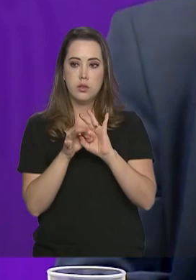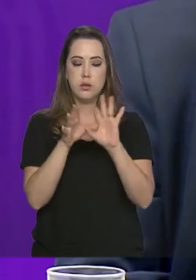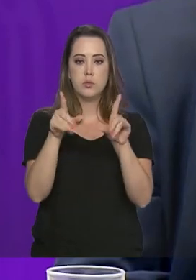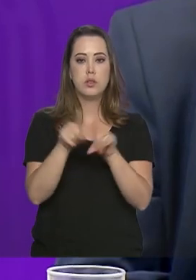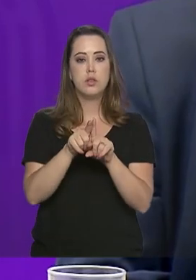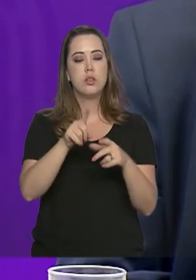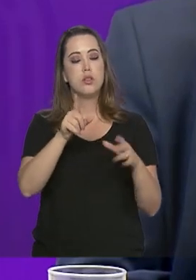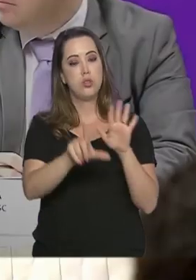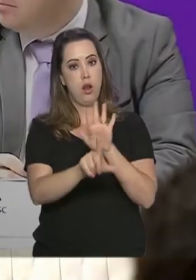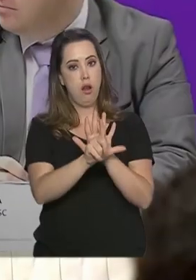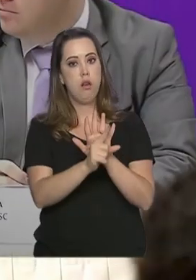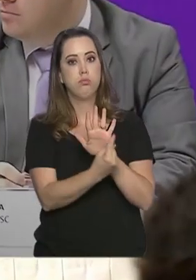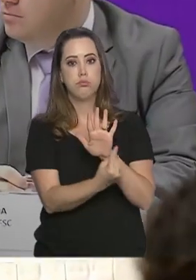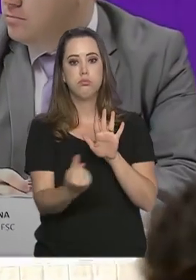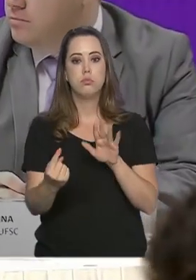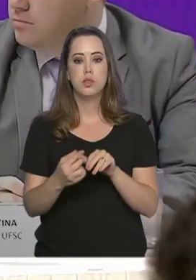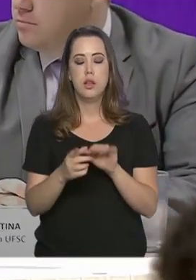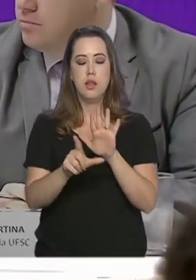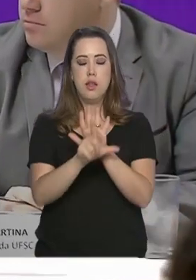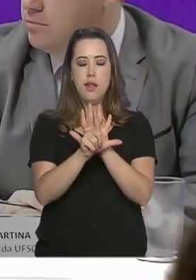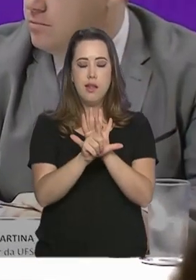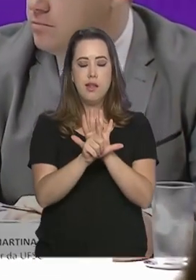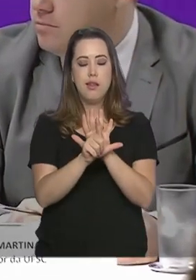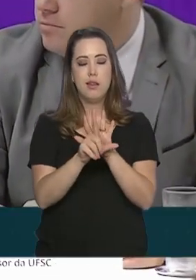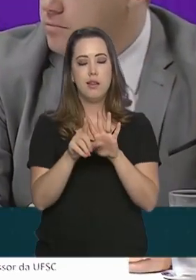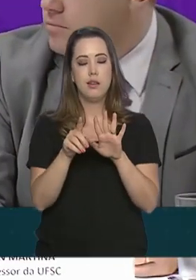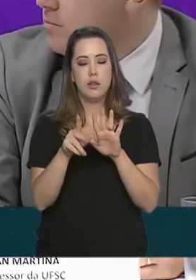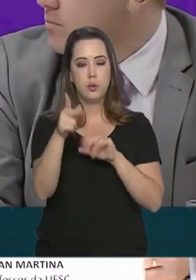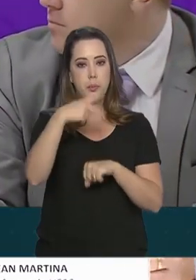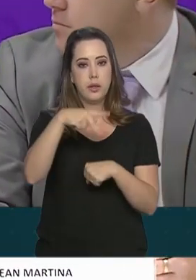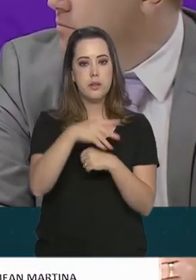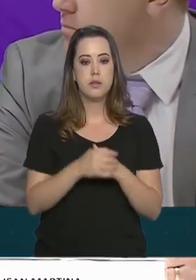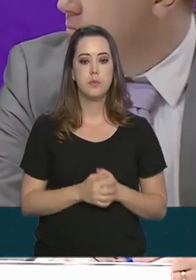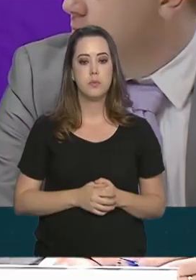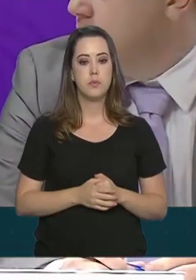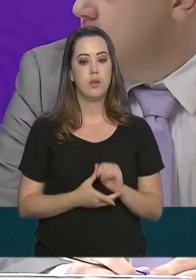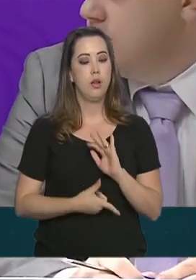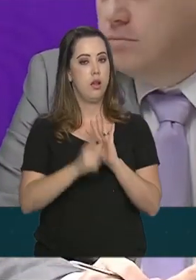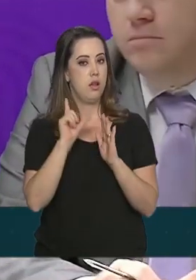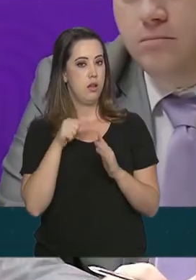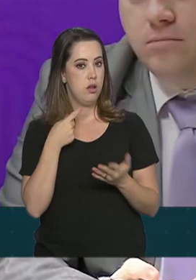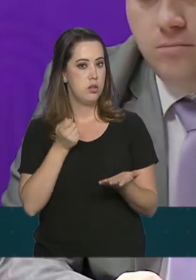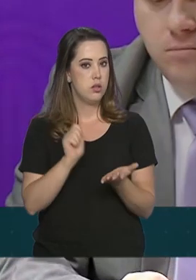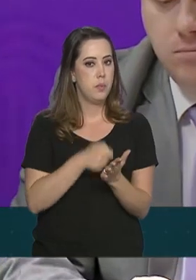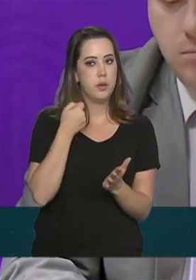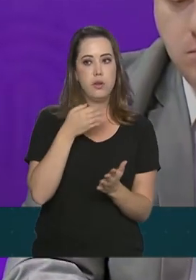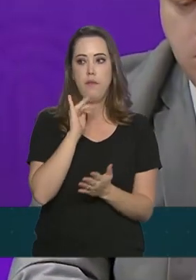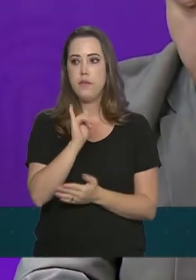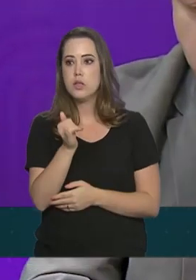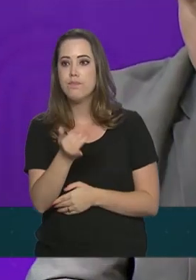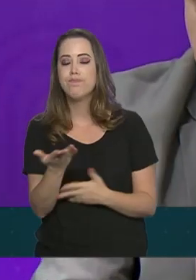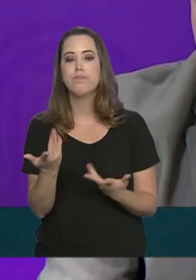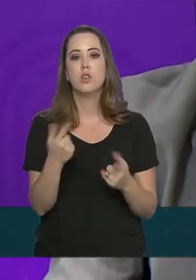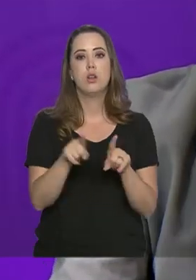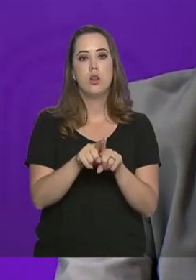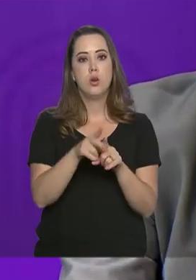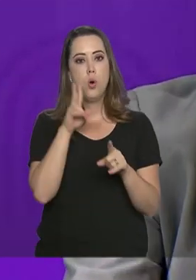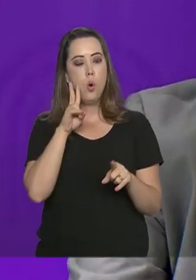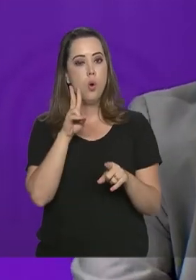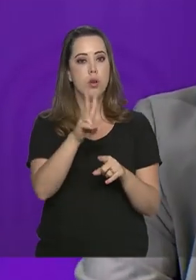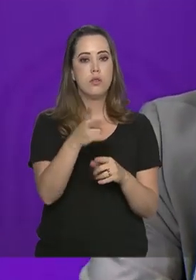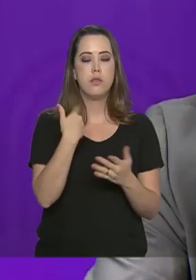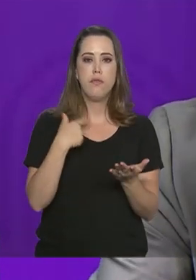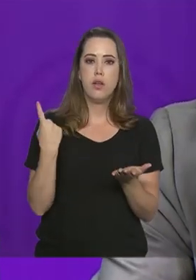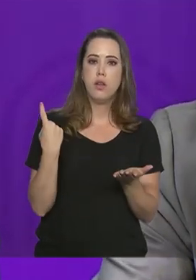e à legislação vigente. A gente está saindo de uma era da autodeclaração para uma era da validação e verificação de informações. É